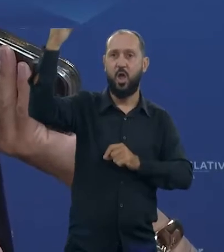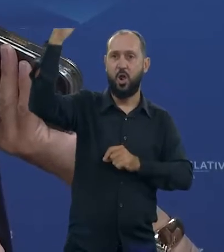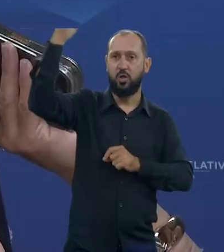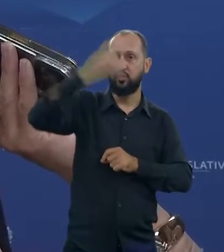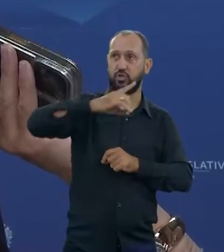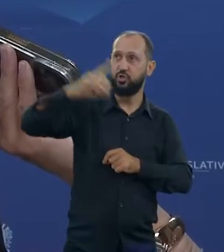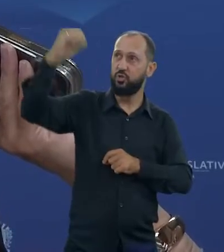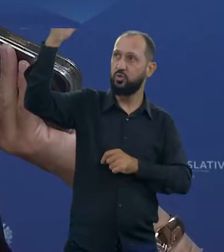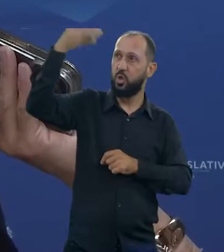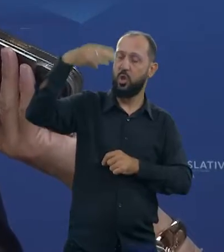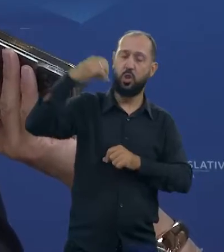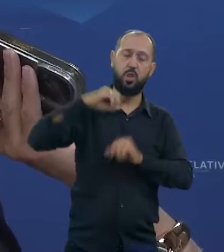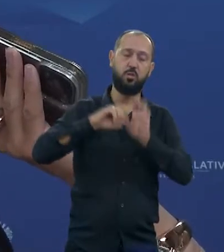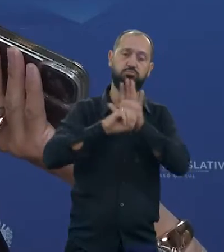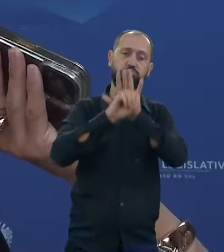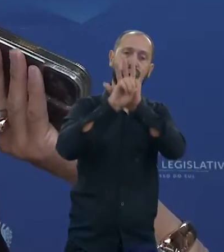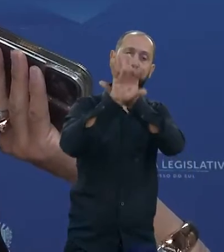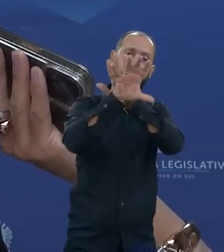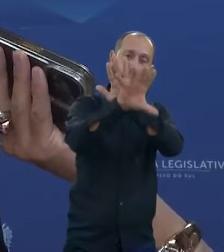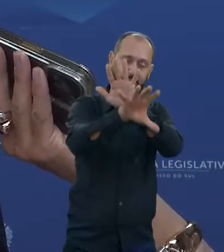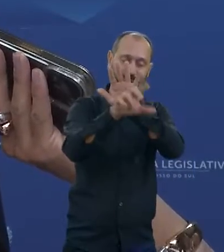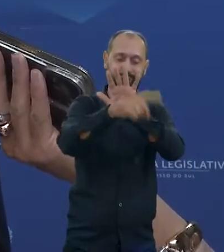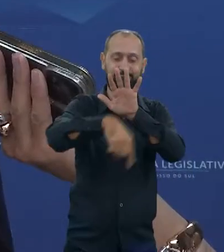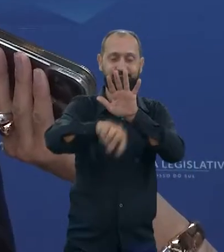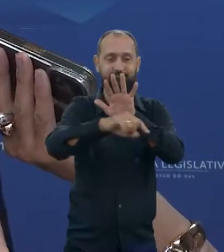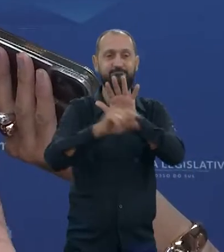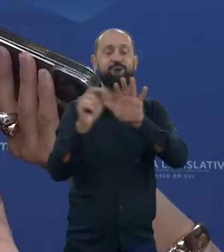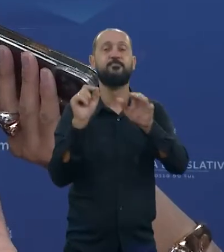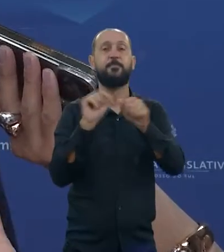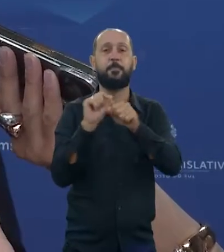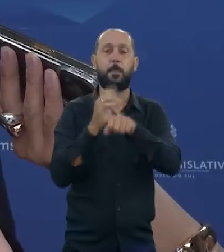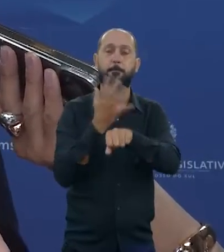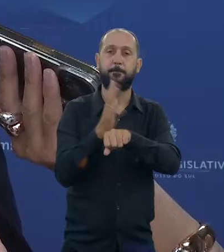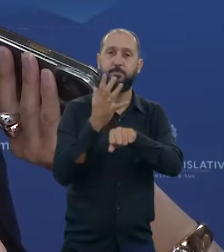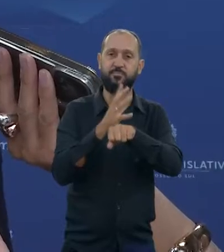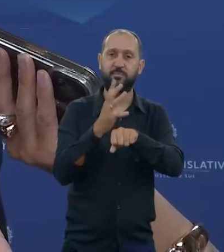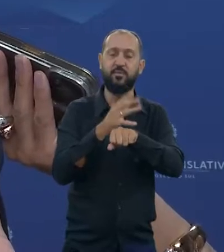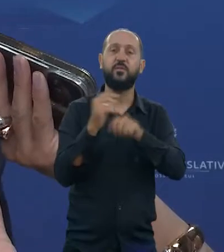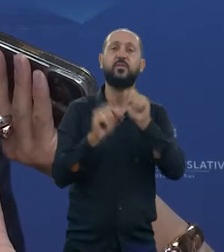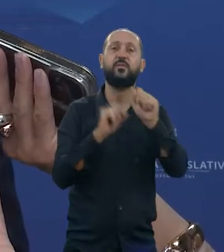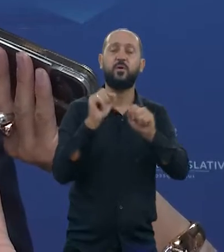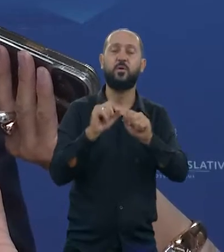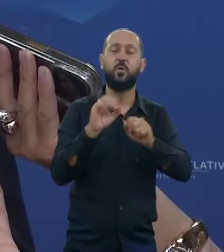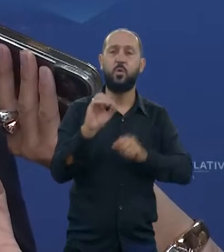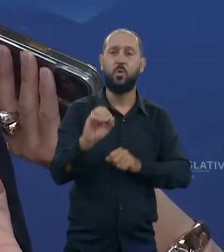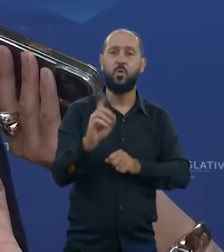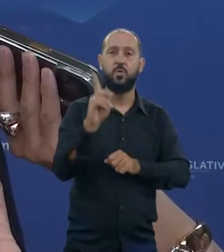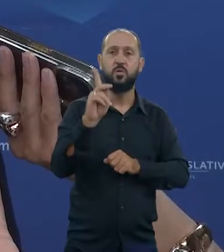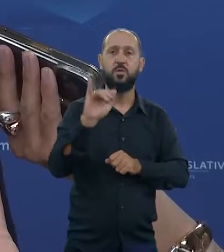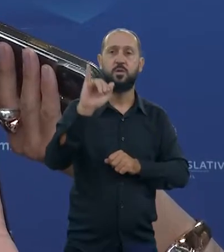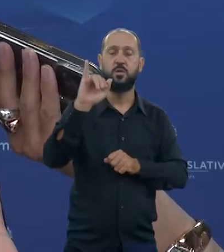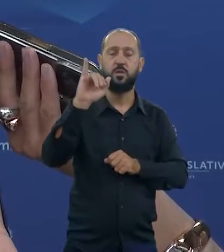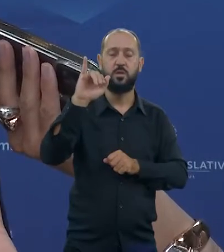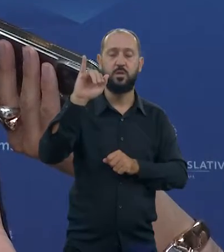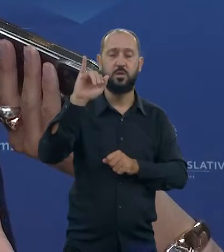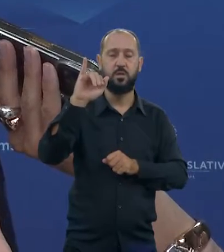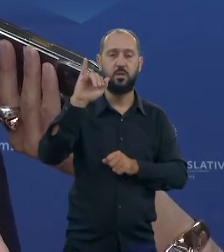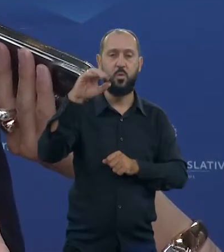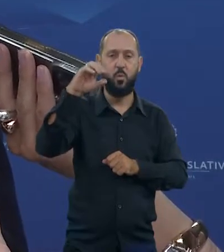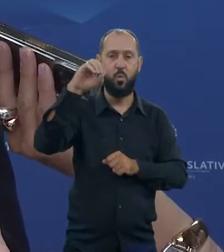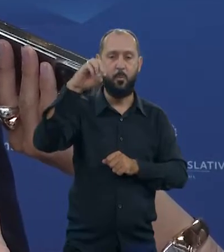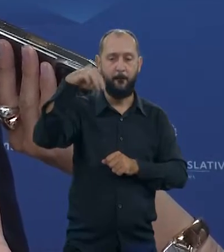transmissão da luz divina, através da imposição das mãos. Todos aqueles que fazem o que é chamado Okiomi, né,